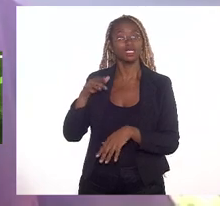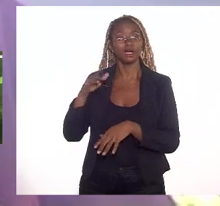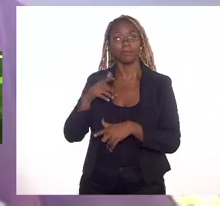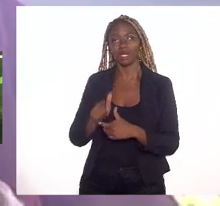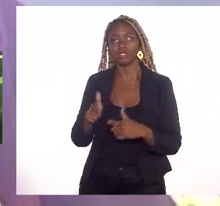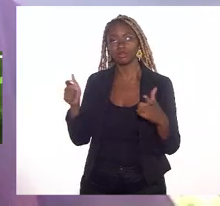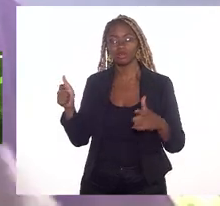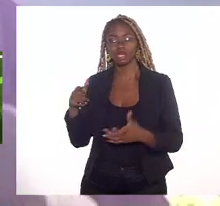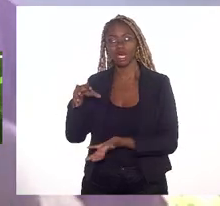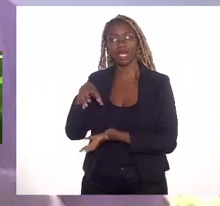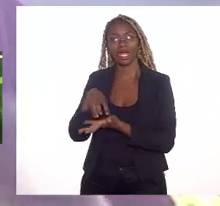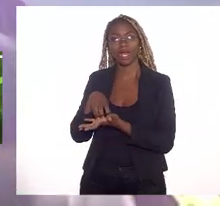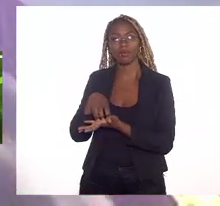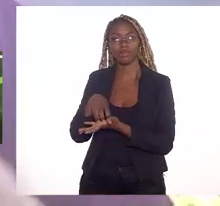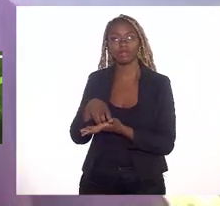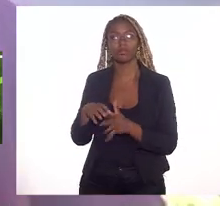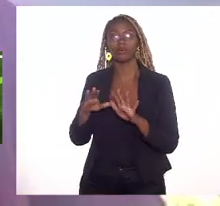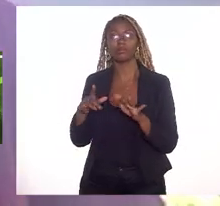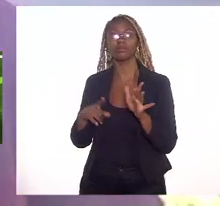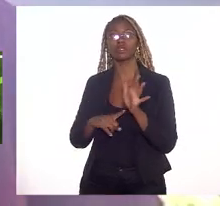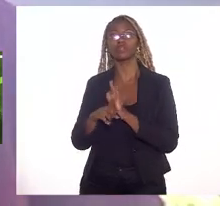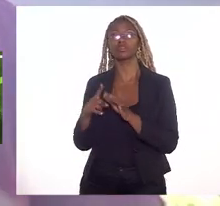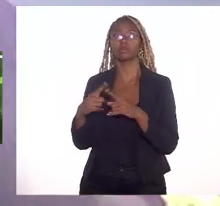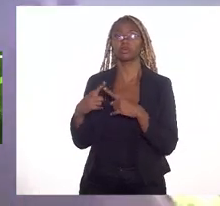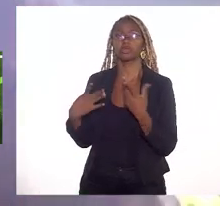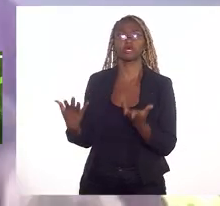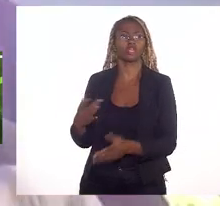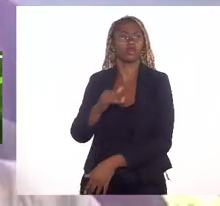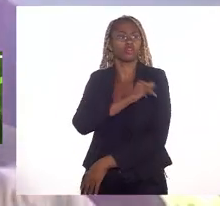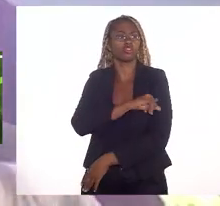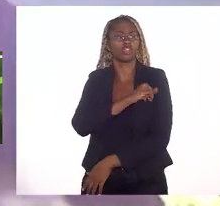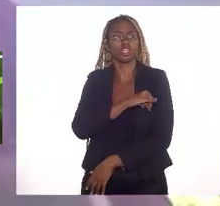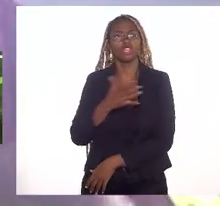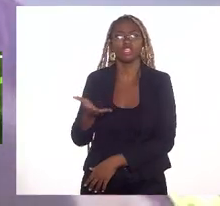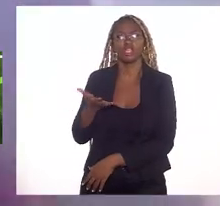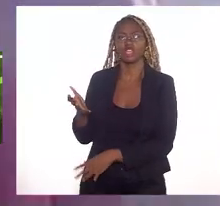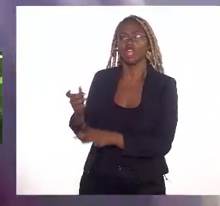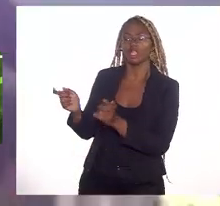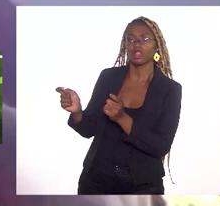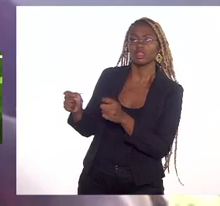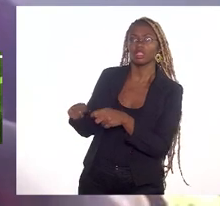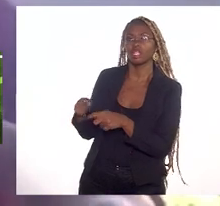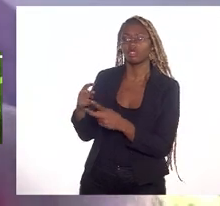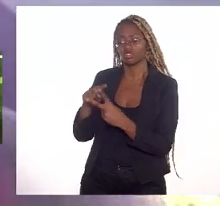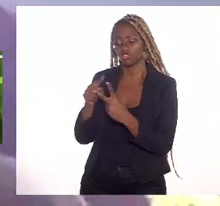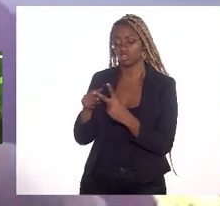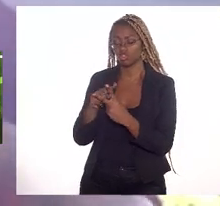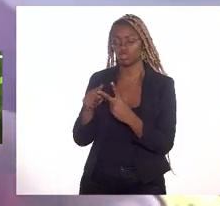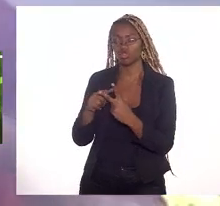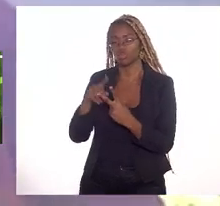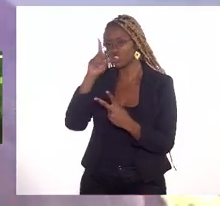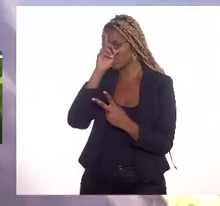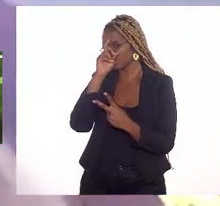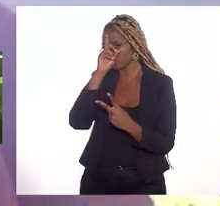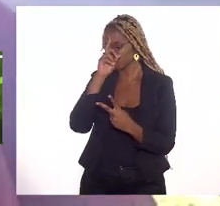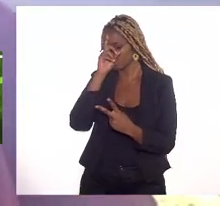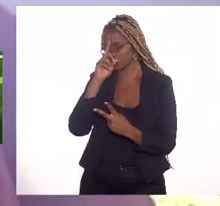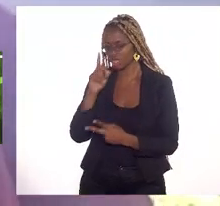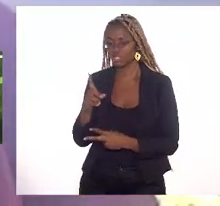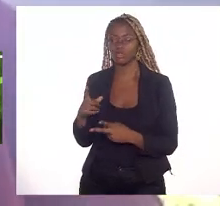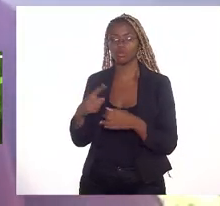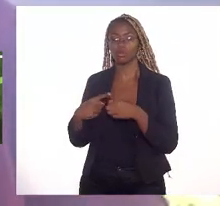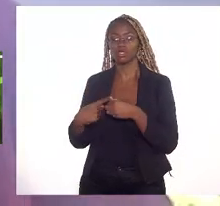Ministério questiona muito por que o Estado do Rio de Janeiro está pleiteando a habilitação de mais duas unidades de saúde que ficam no